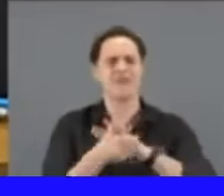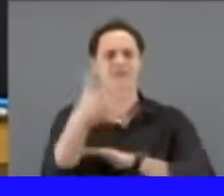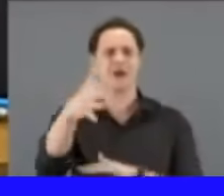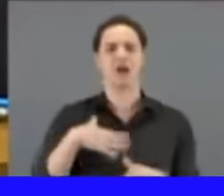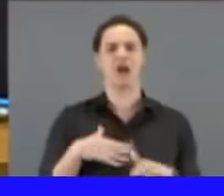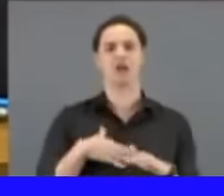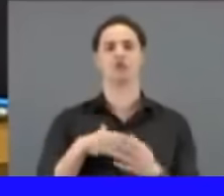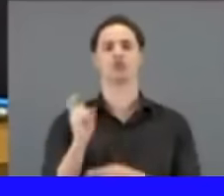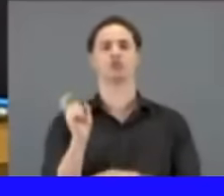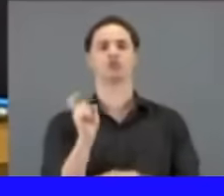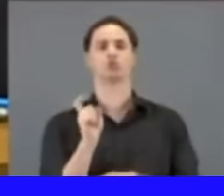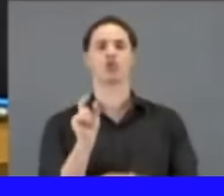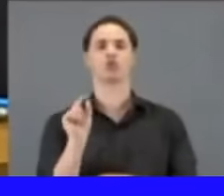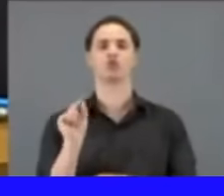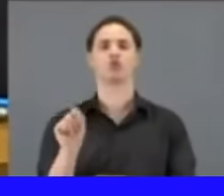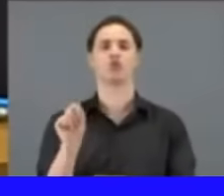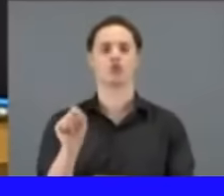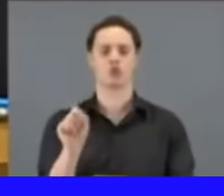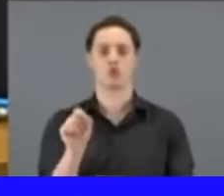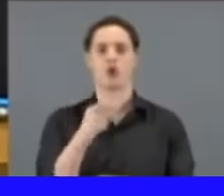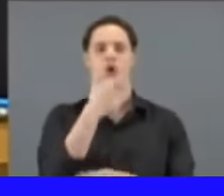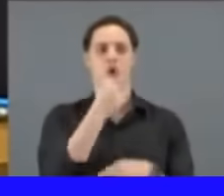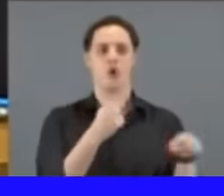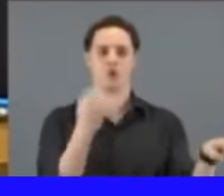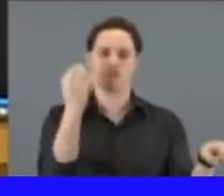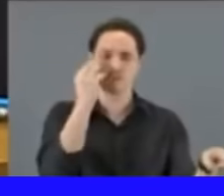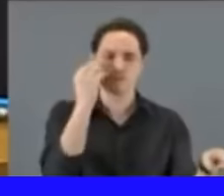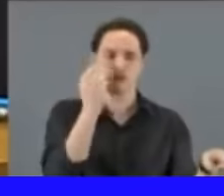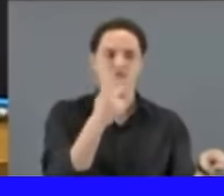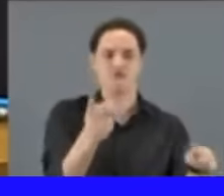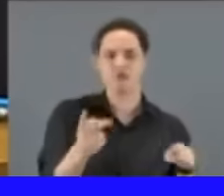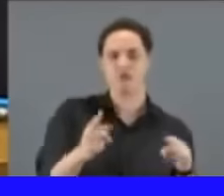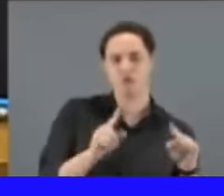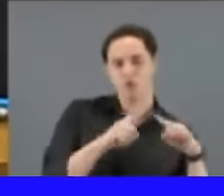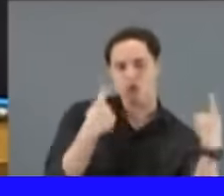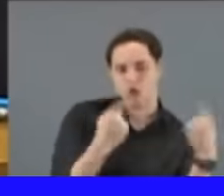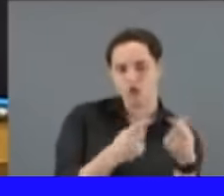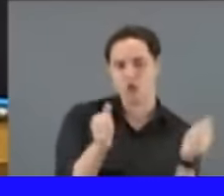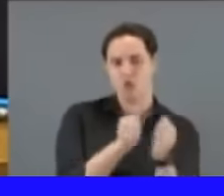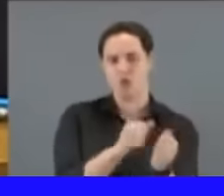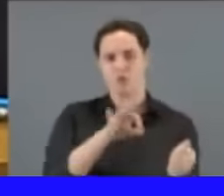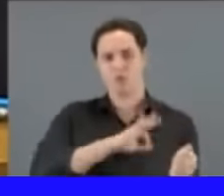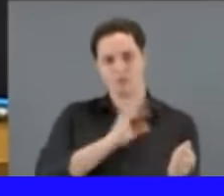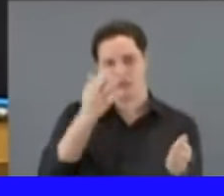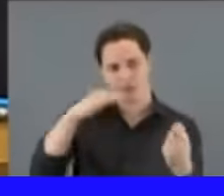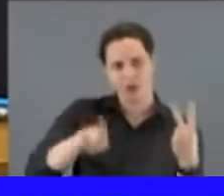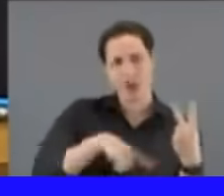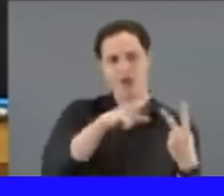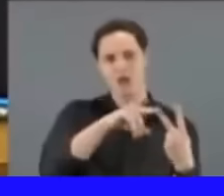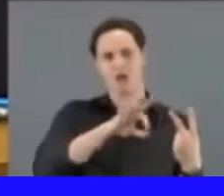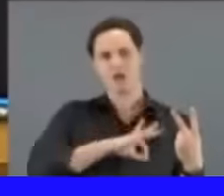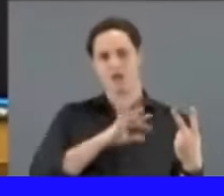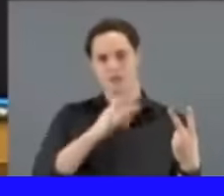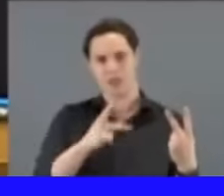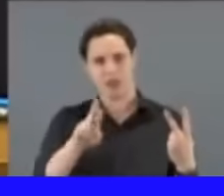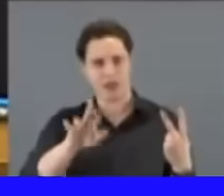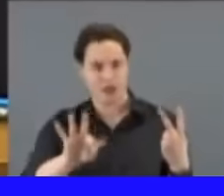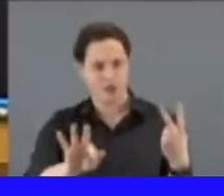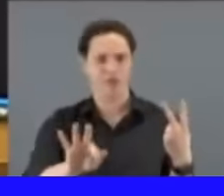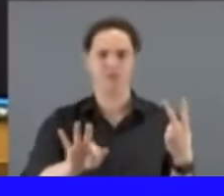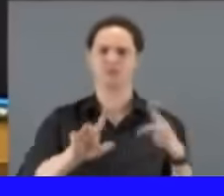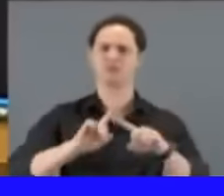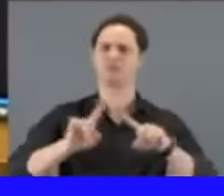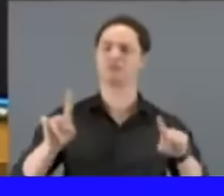dia 7 do ministro Flávio Dino, dizendo que eles estavam se reunindo com a Polícia Federal, com a PRF, ou seja, de duas